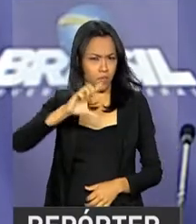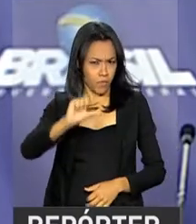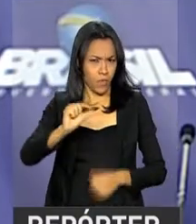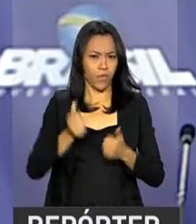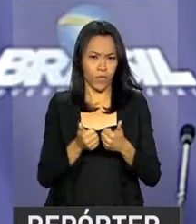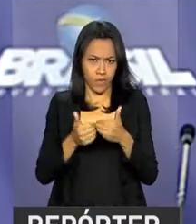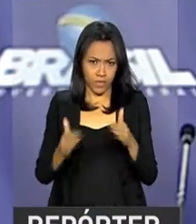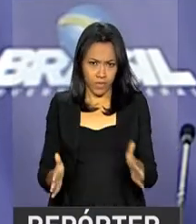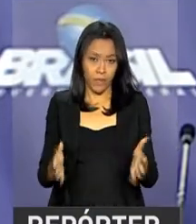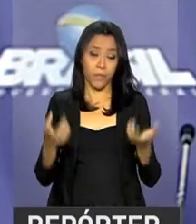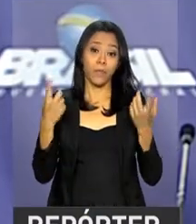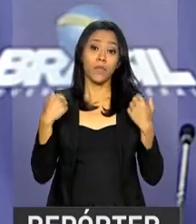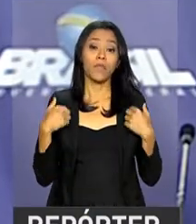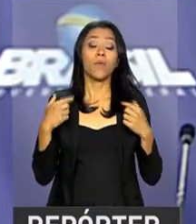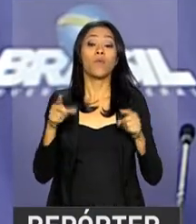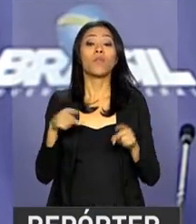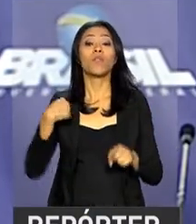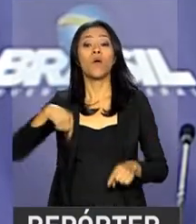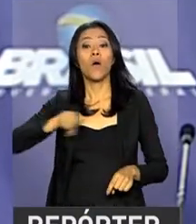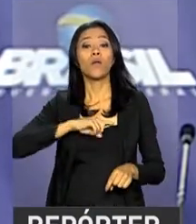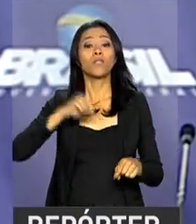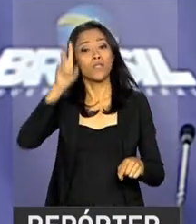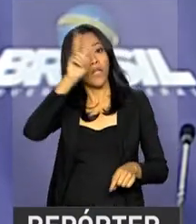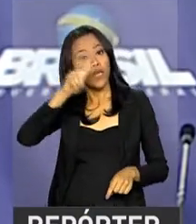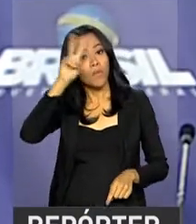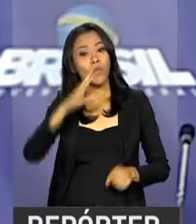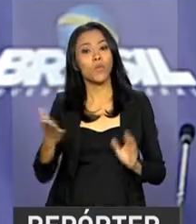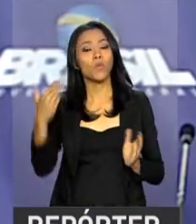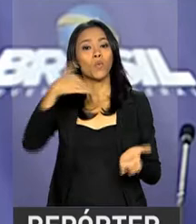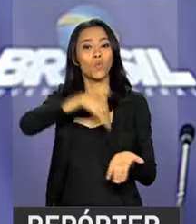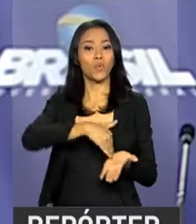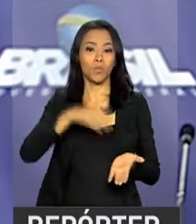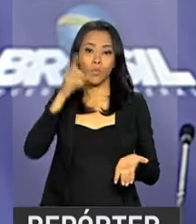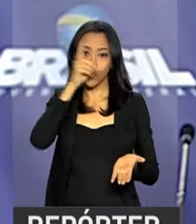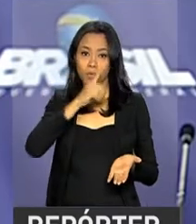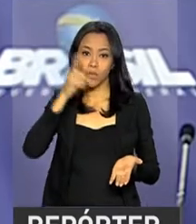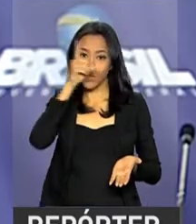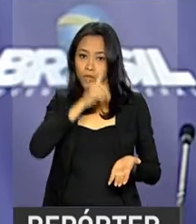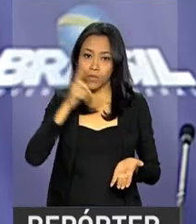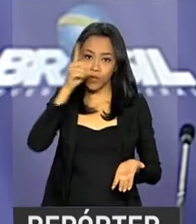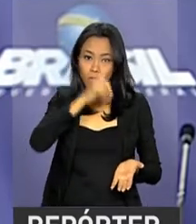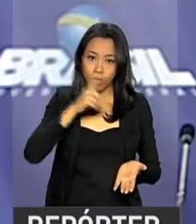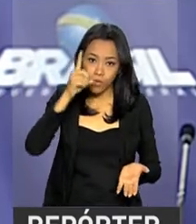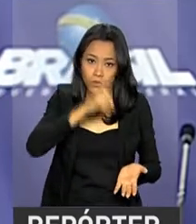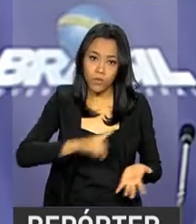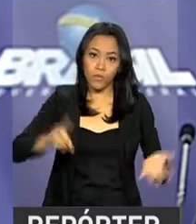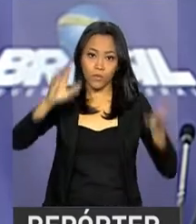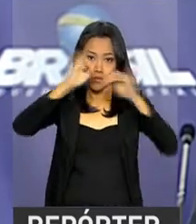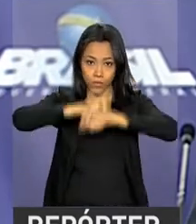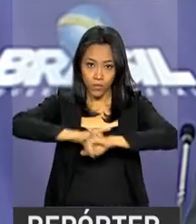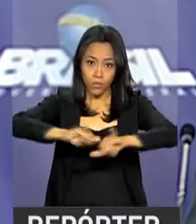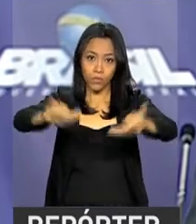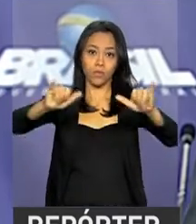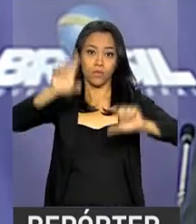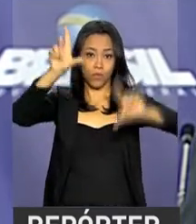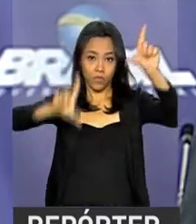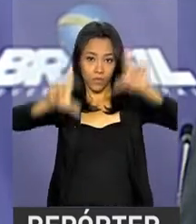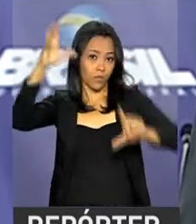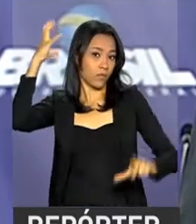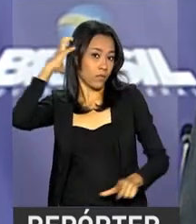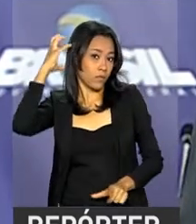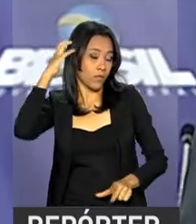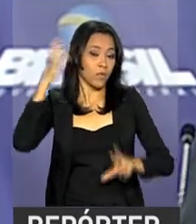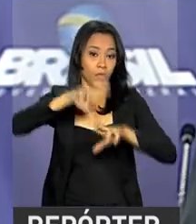pouquinho. Aí, Carol, a gente lembra que nesse último domingo, dia 15, em um pronunciamento em cadeia de rádio e televisão, por ocasião do